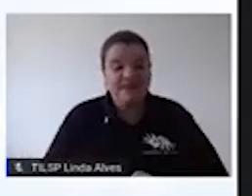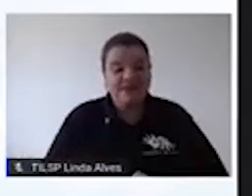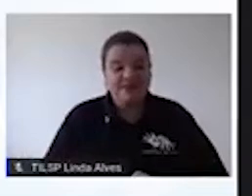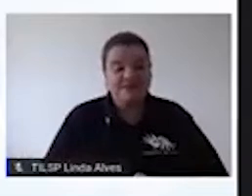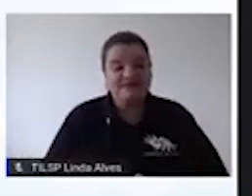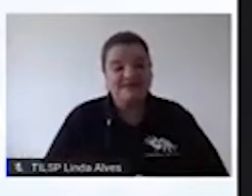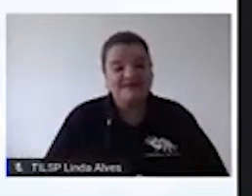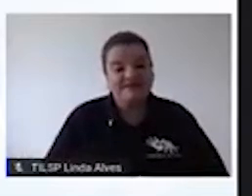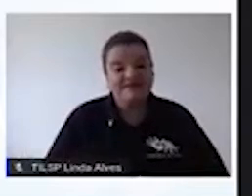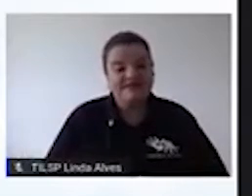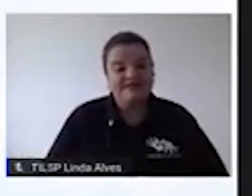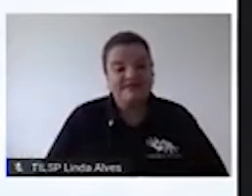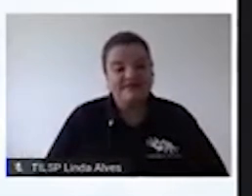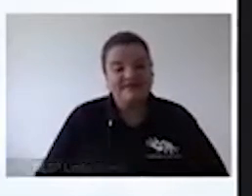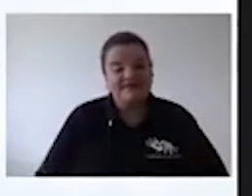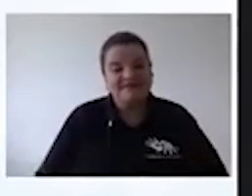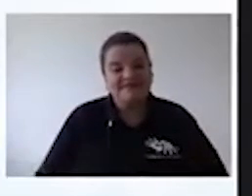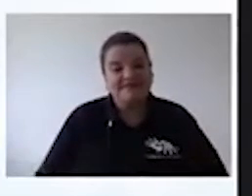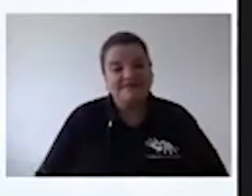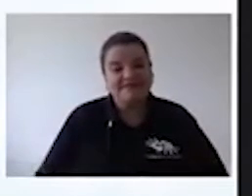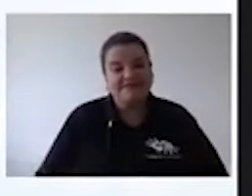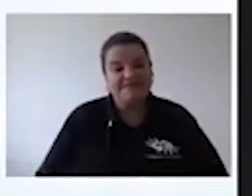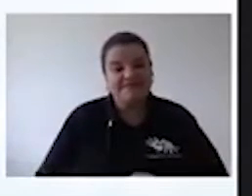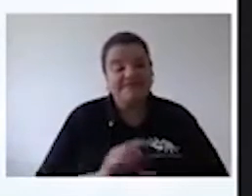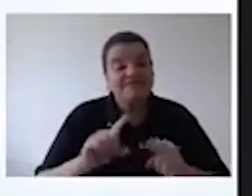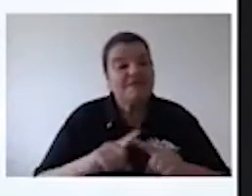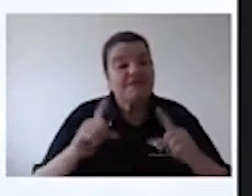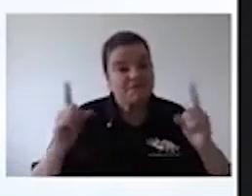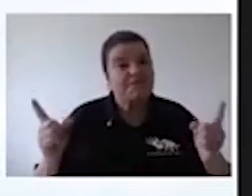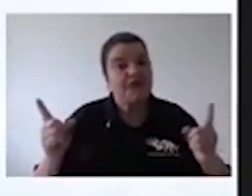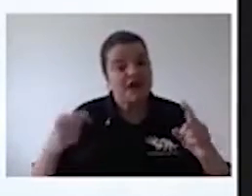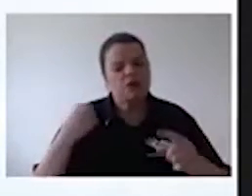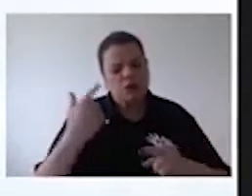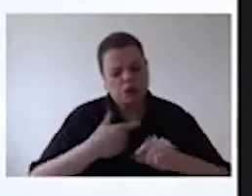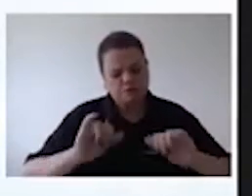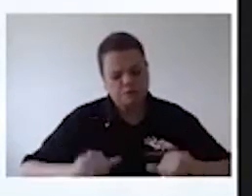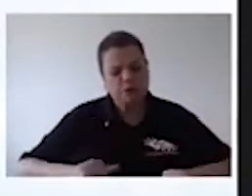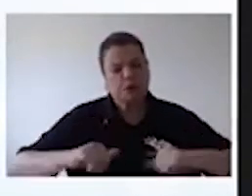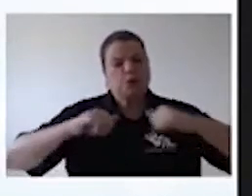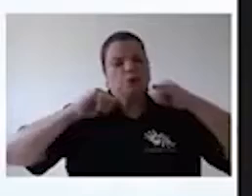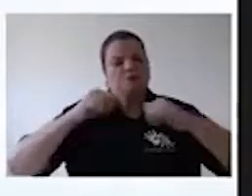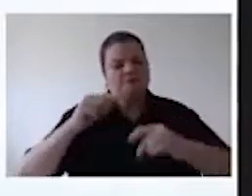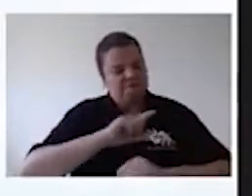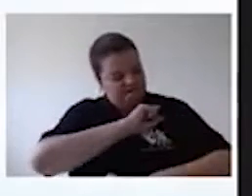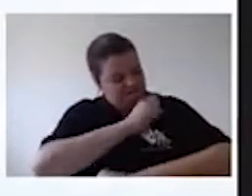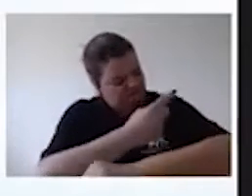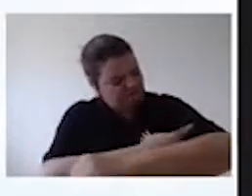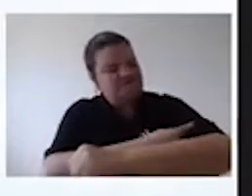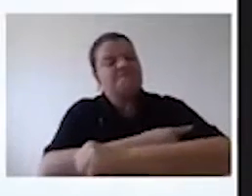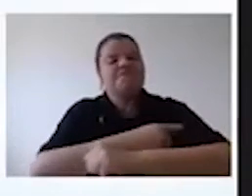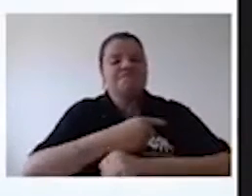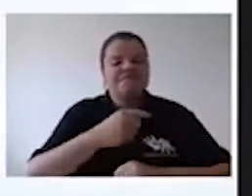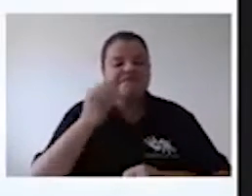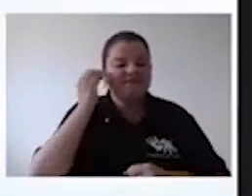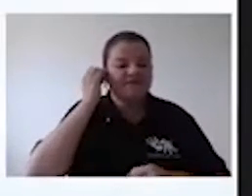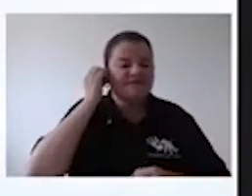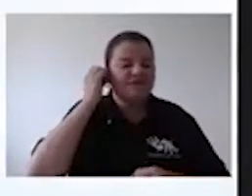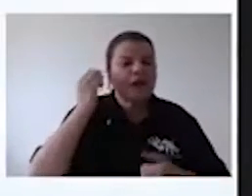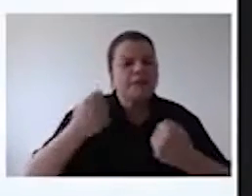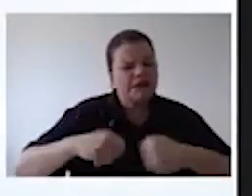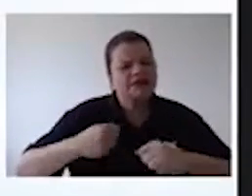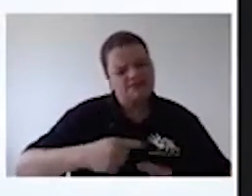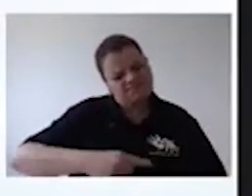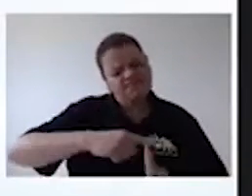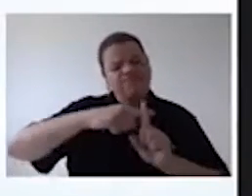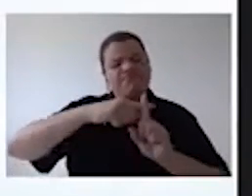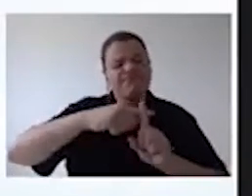assim, com bastante energia aí, a gente tem que manter um positivismo,